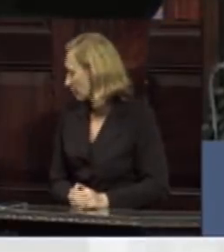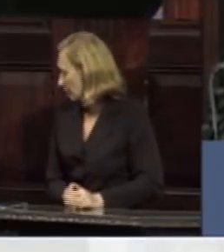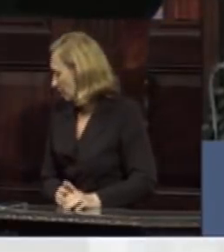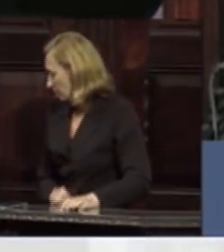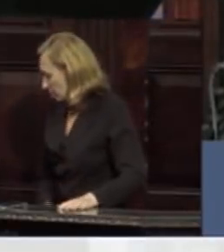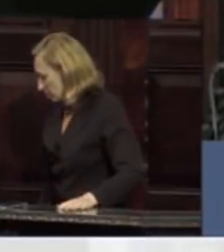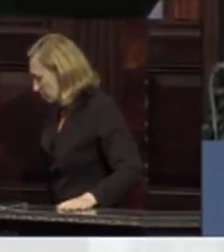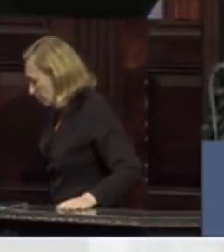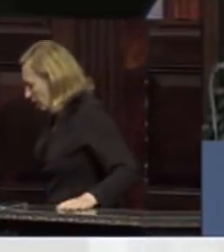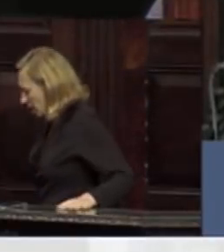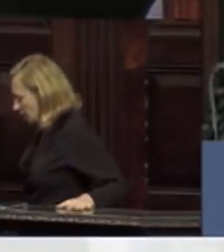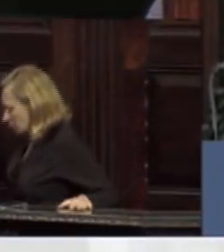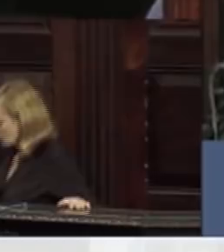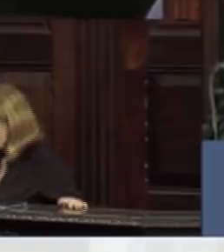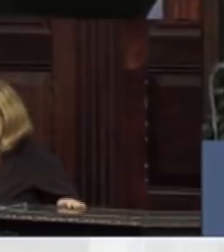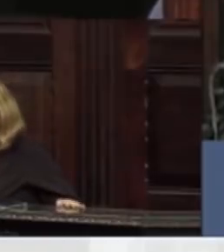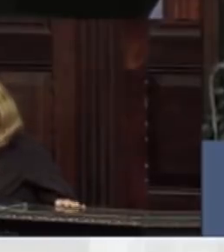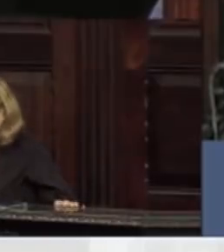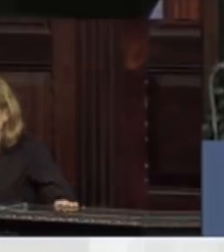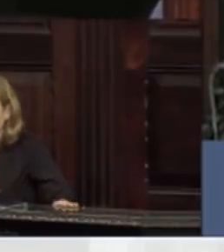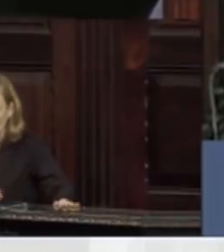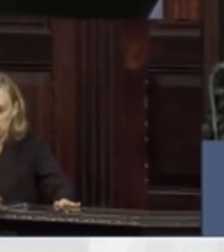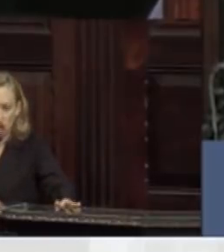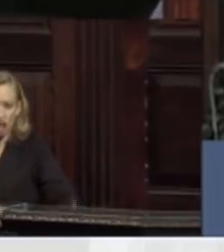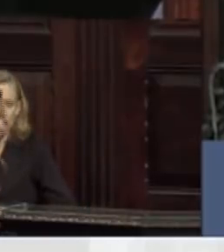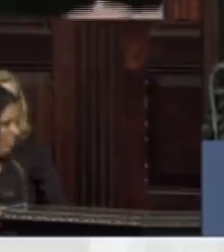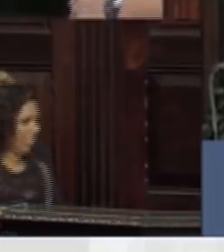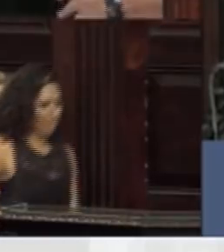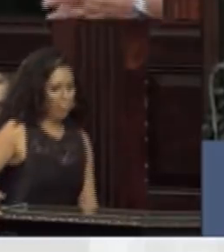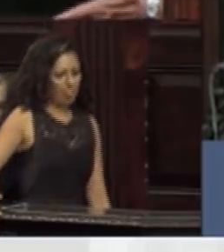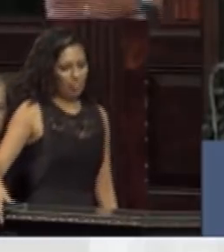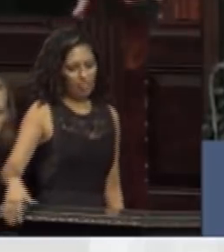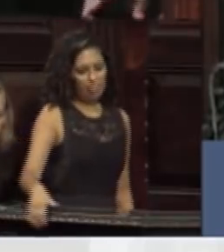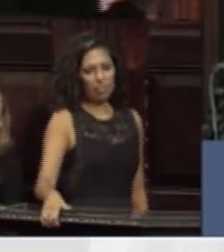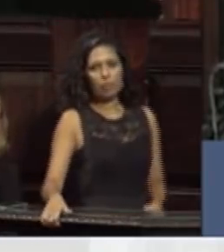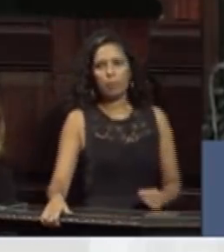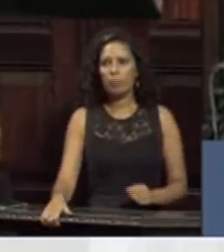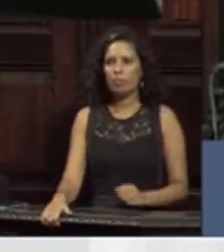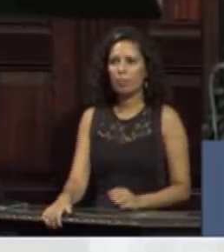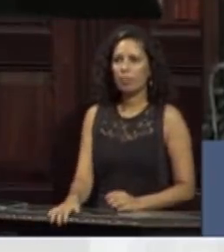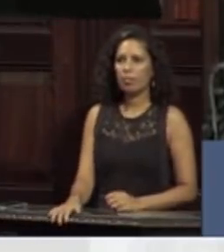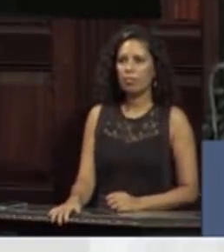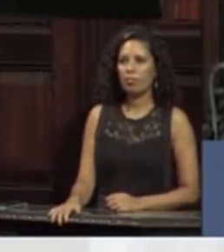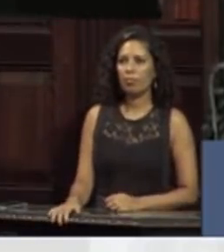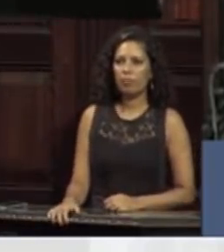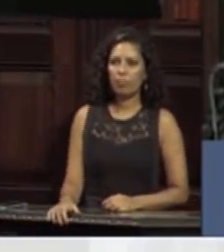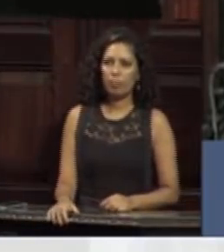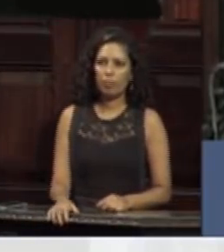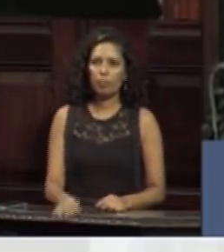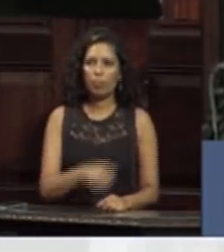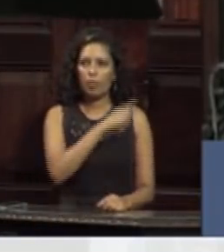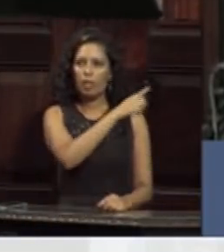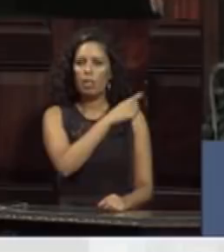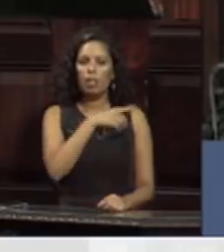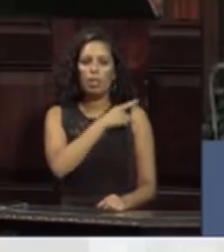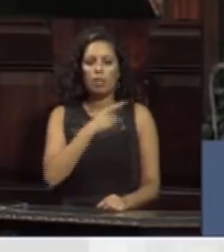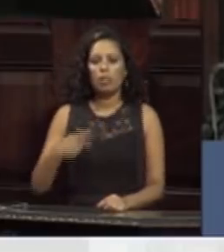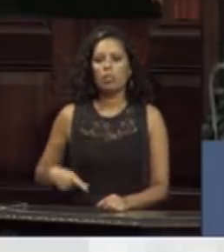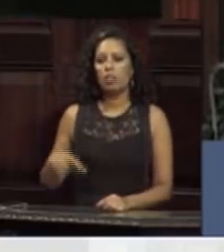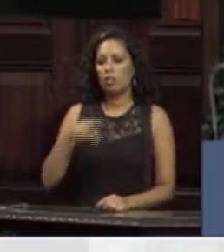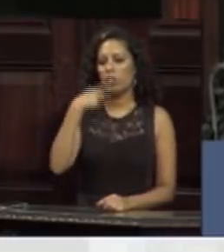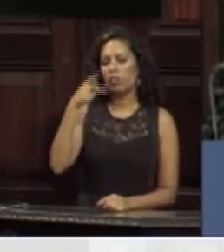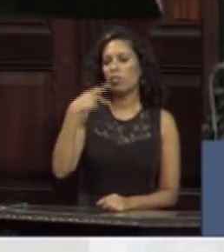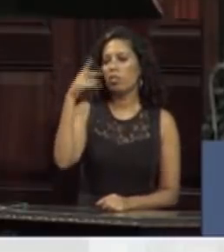Mangueira, Dica, Fábio Silva, Iranildo Campos, Jânio Mendes, Lucinha, Luiz Martins, Marcelo Freixo,